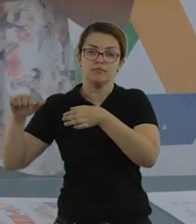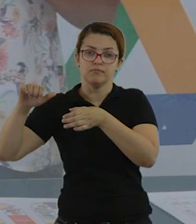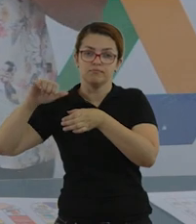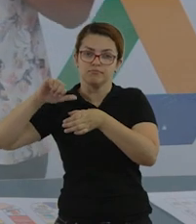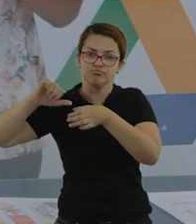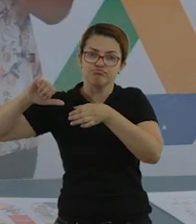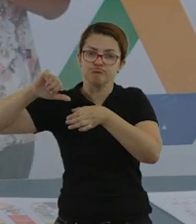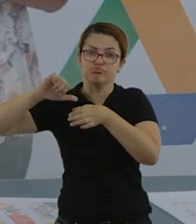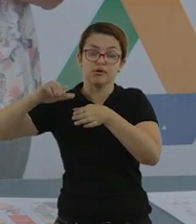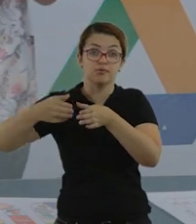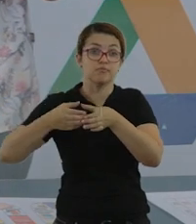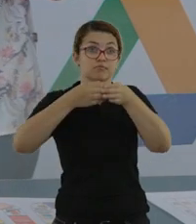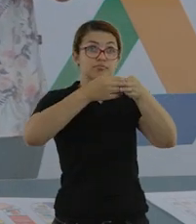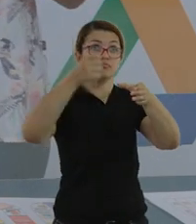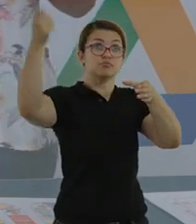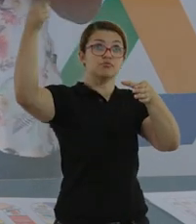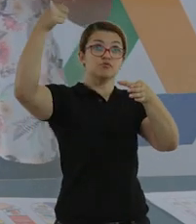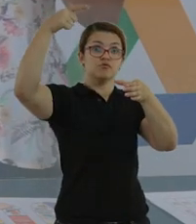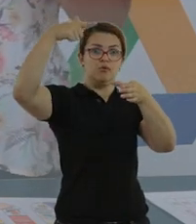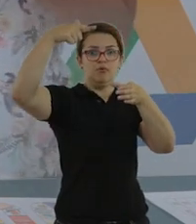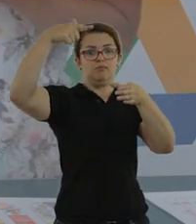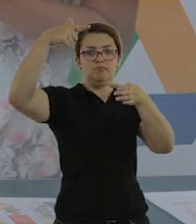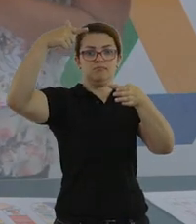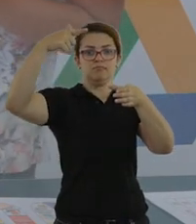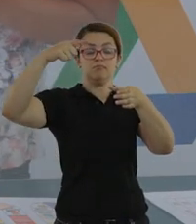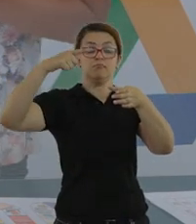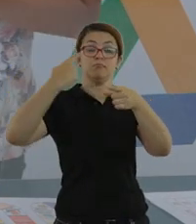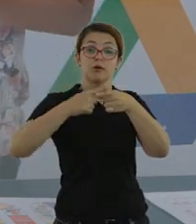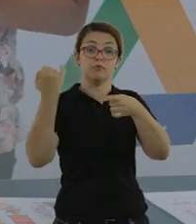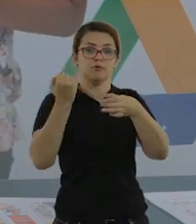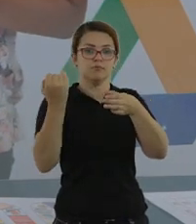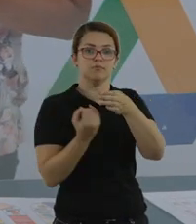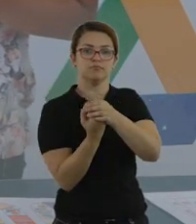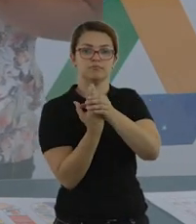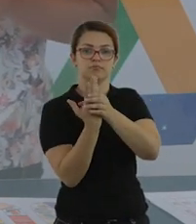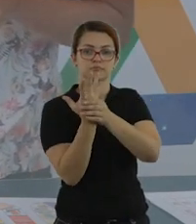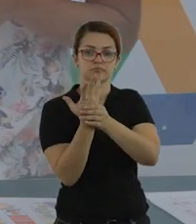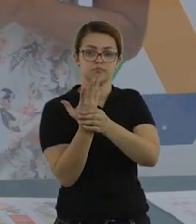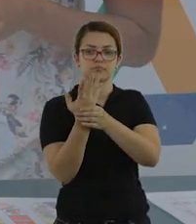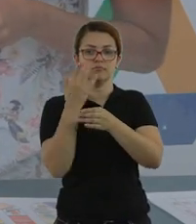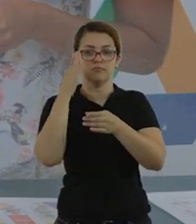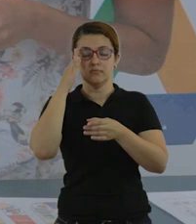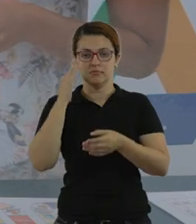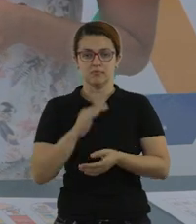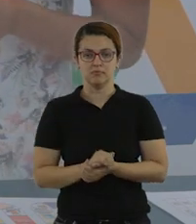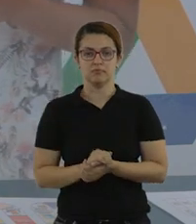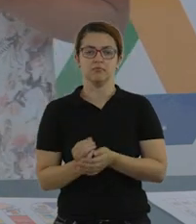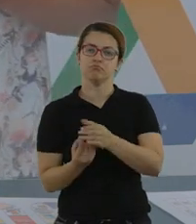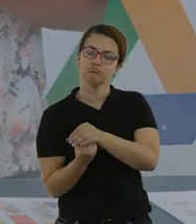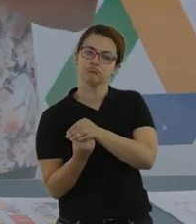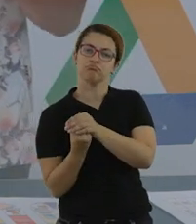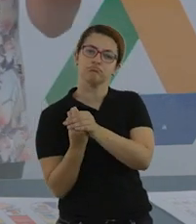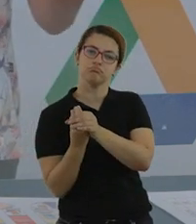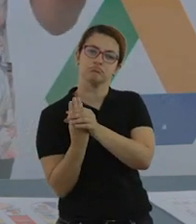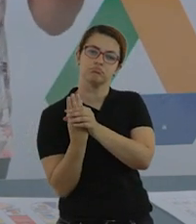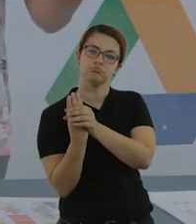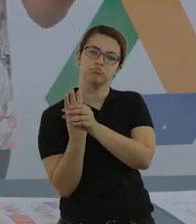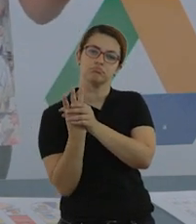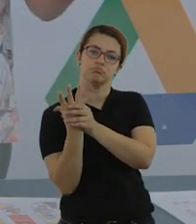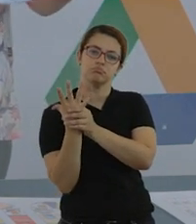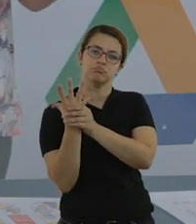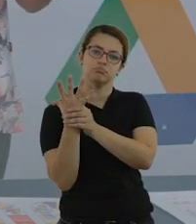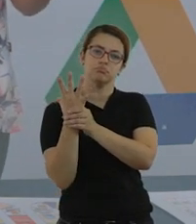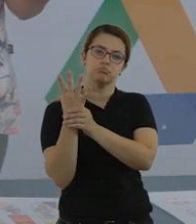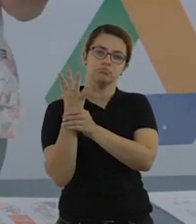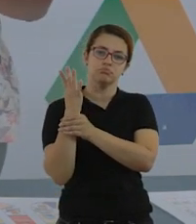procura um lugar aí da sua casa que tenha luz solar para sua plantinha poder crescer. Tire uma foto da plantinha. Então, conforme ela